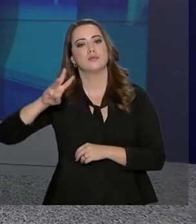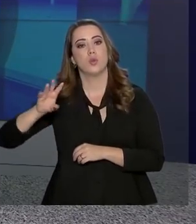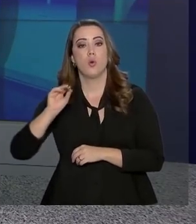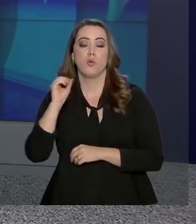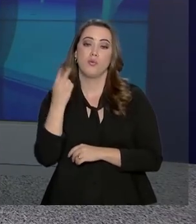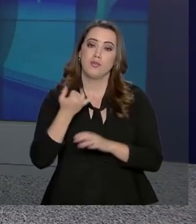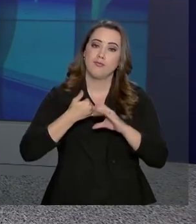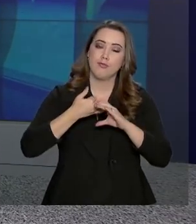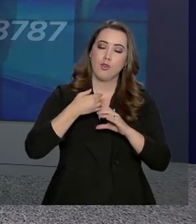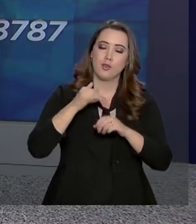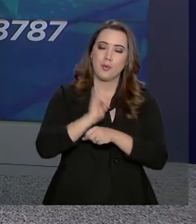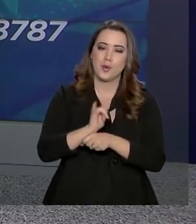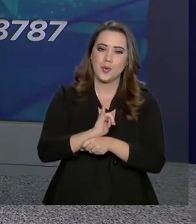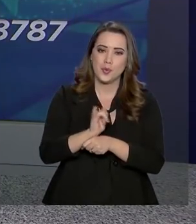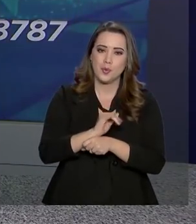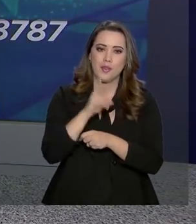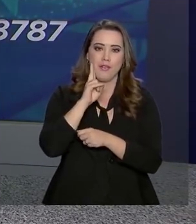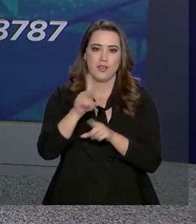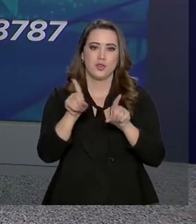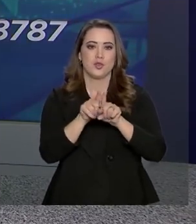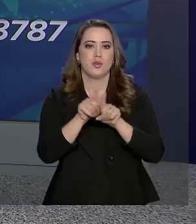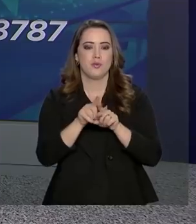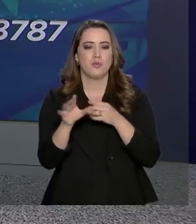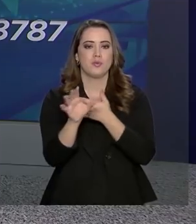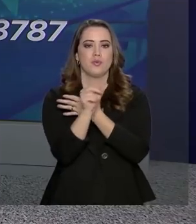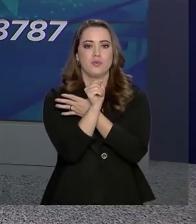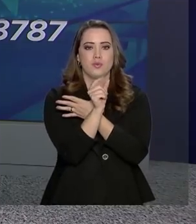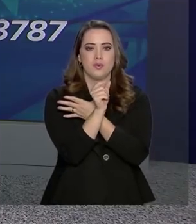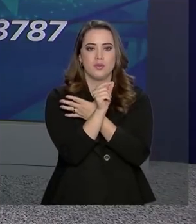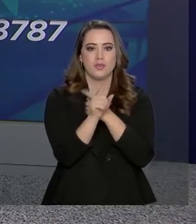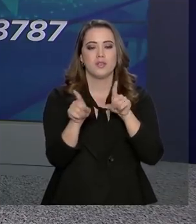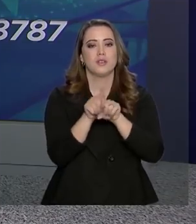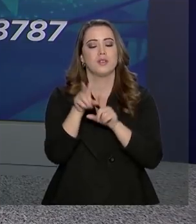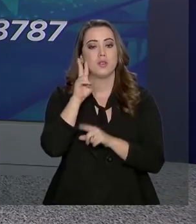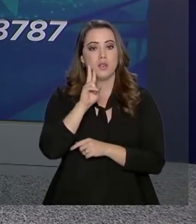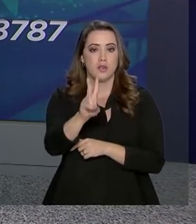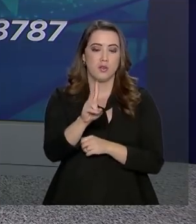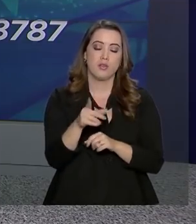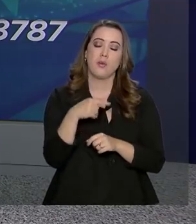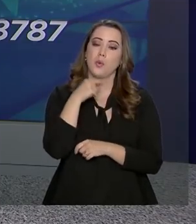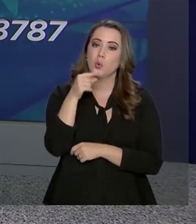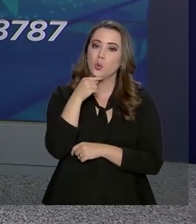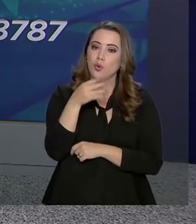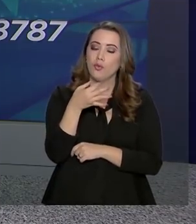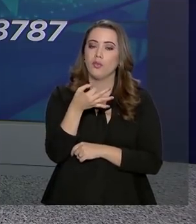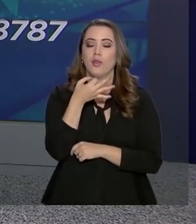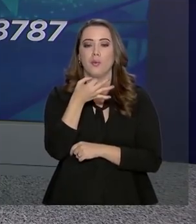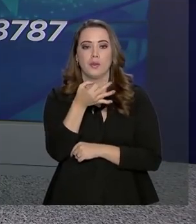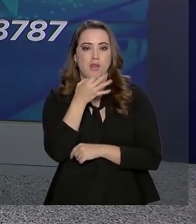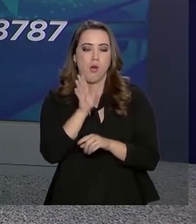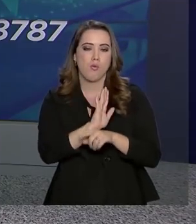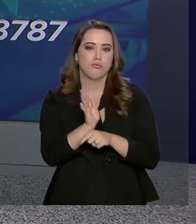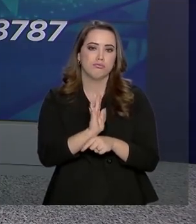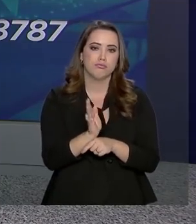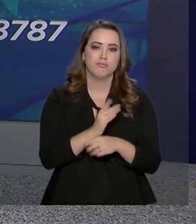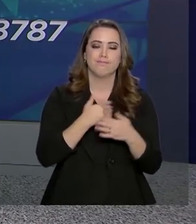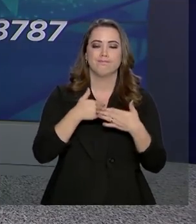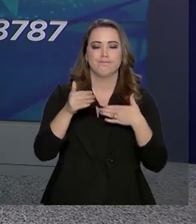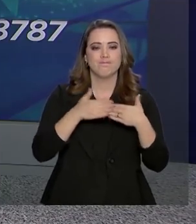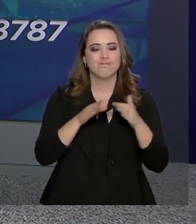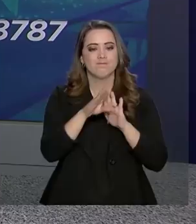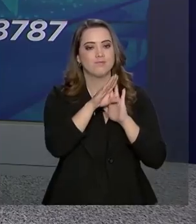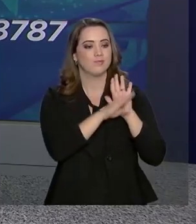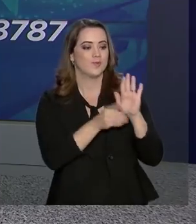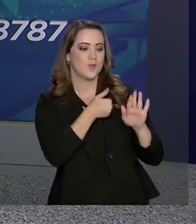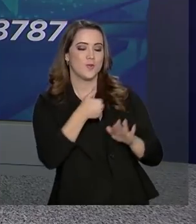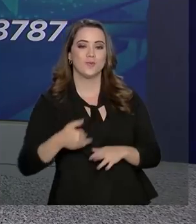da NBR e pelo canal no YouTube. Acesse também o nosso perfil no Twitter. E você pode ainda mandar sugestões de reportagens e também dúvidas